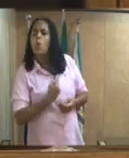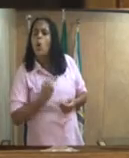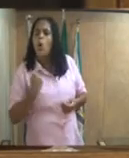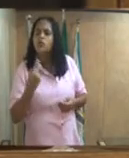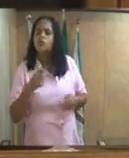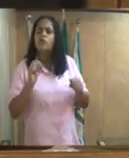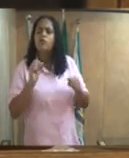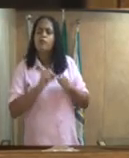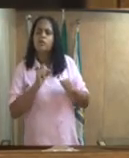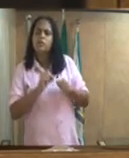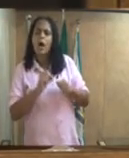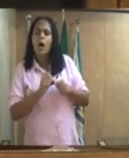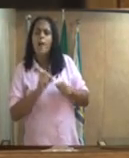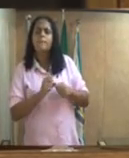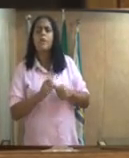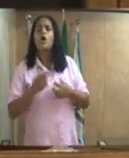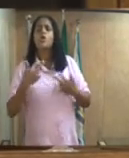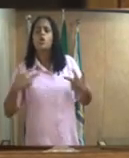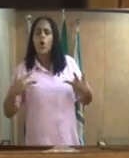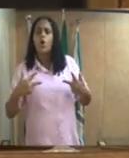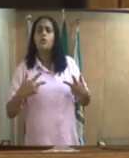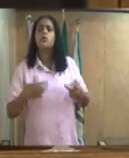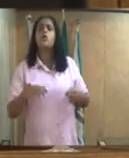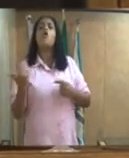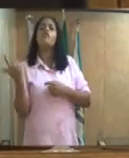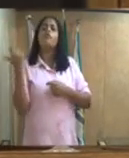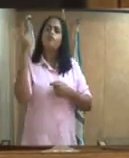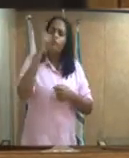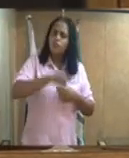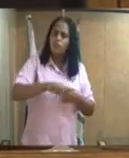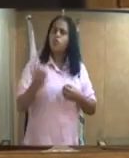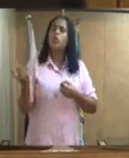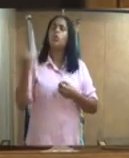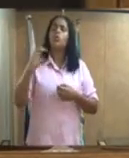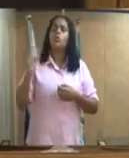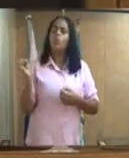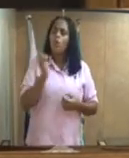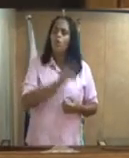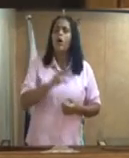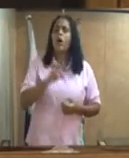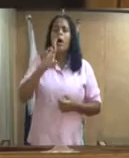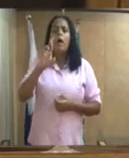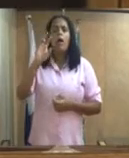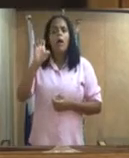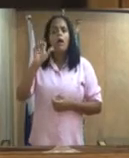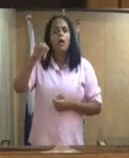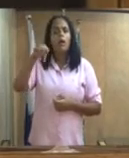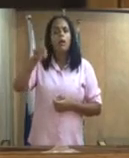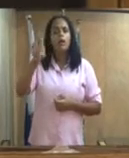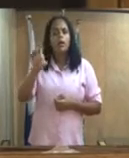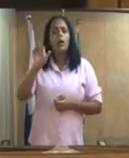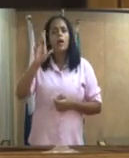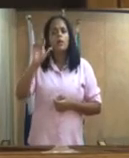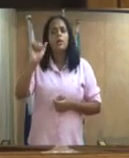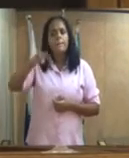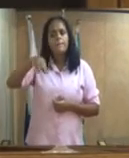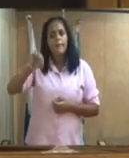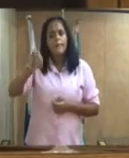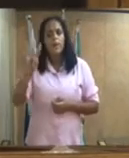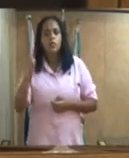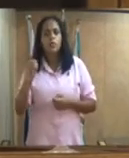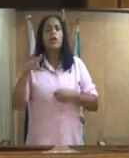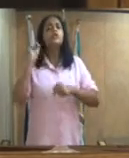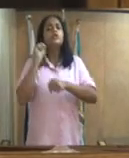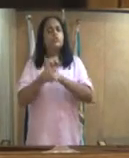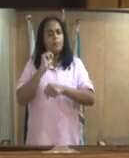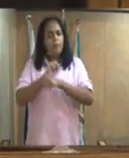requerimento. Vamos apresentar um novo requerimento, porque estávamos aguardando essa sessão